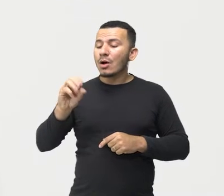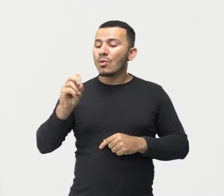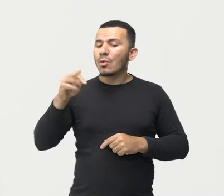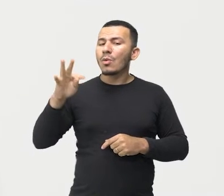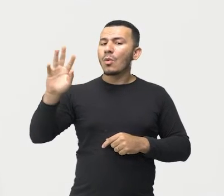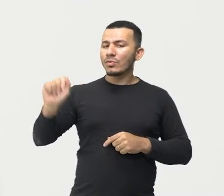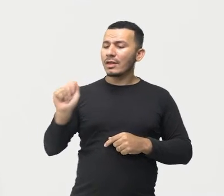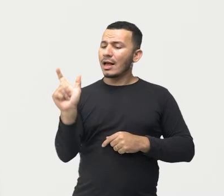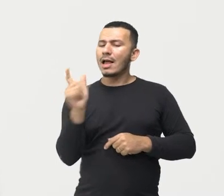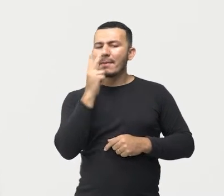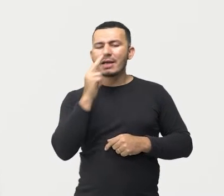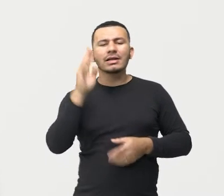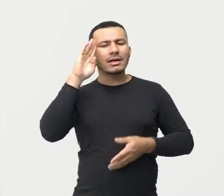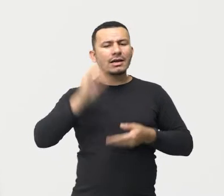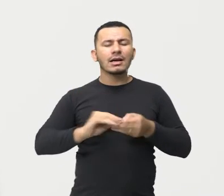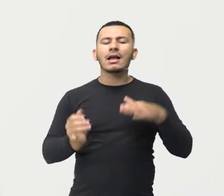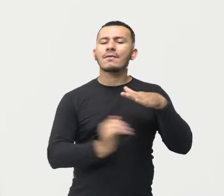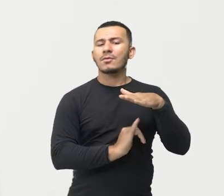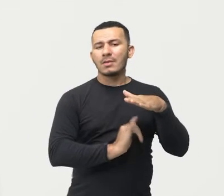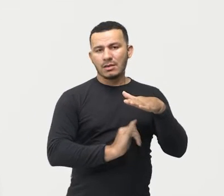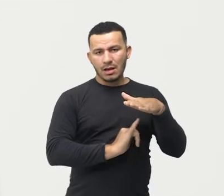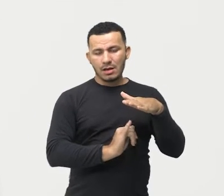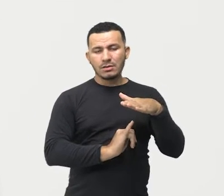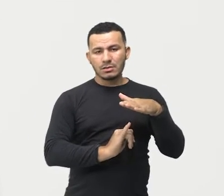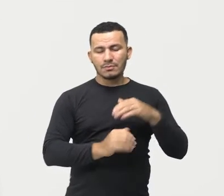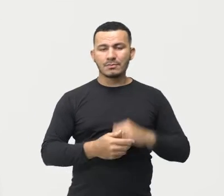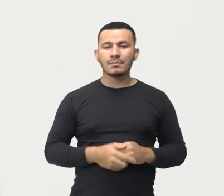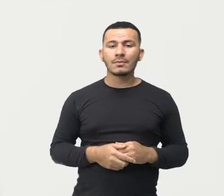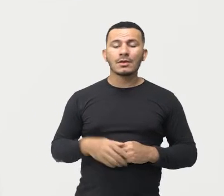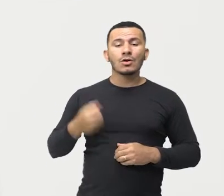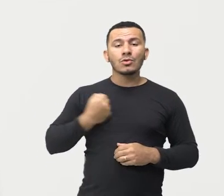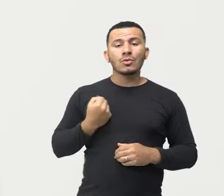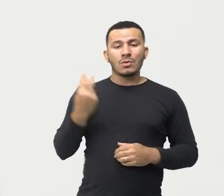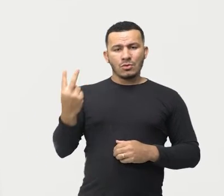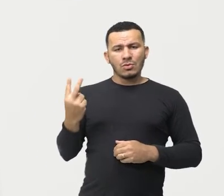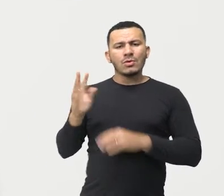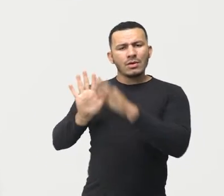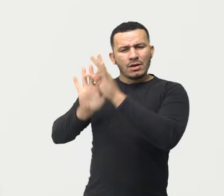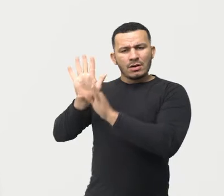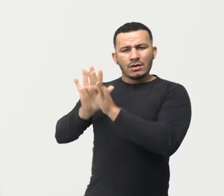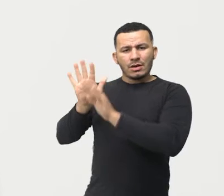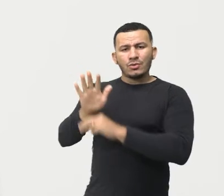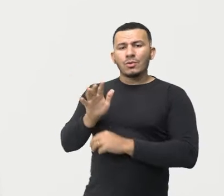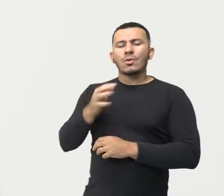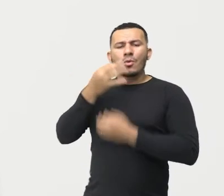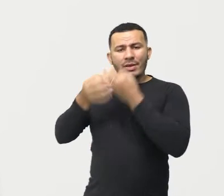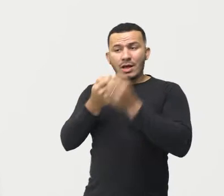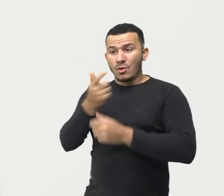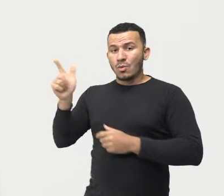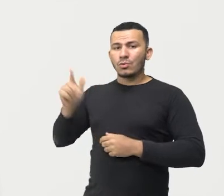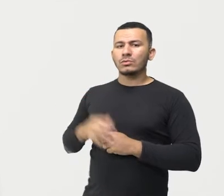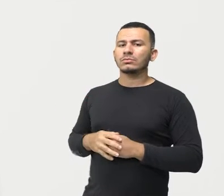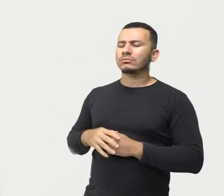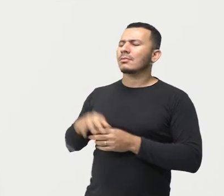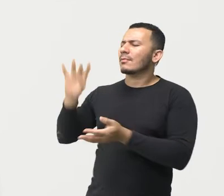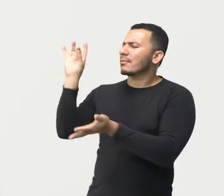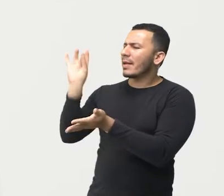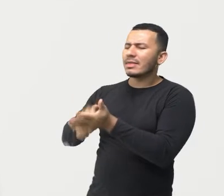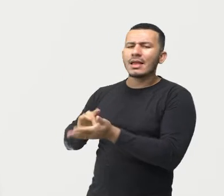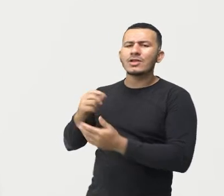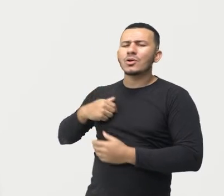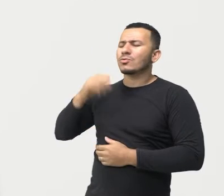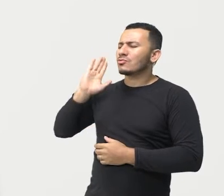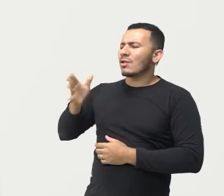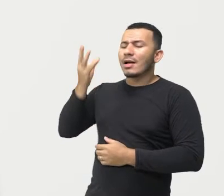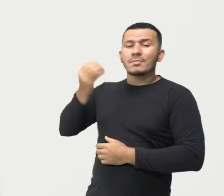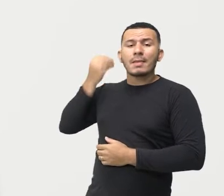aqui mostra essa informalidade para nós. O texto 2, que foi aquele outro comentário. Verdade,